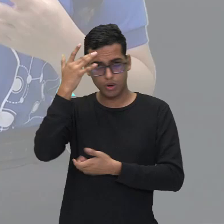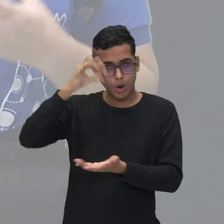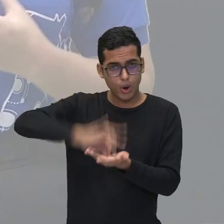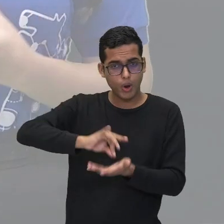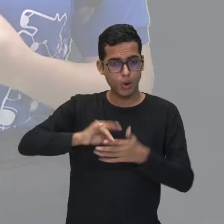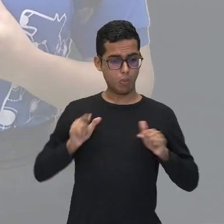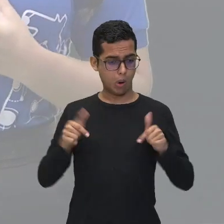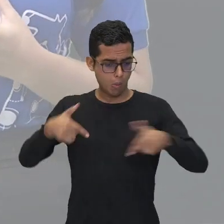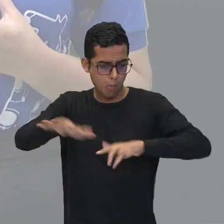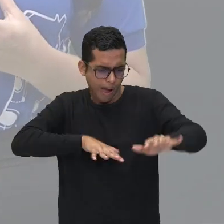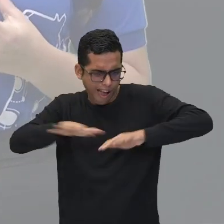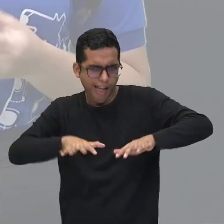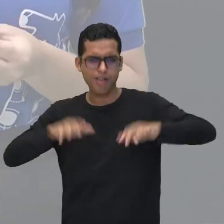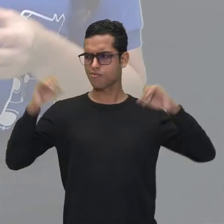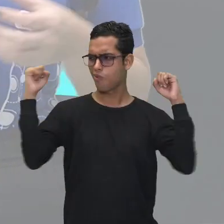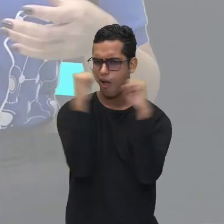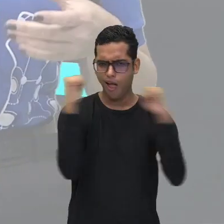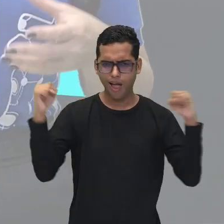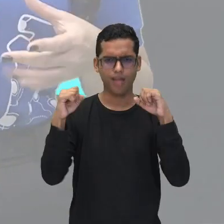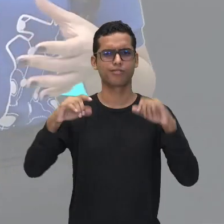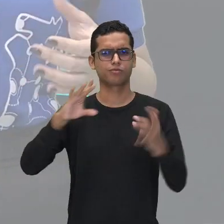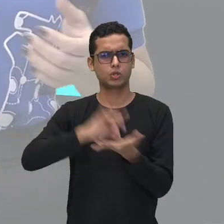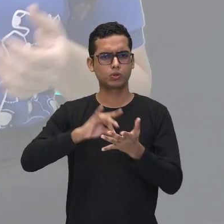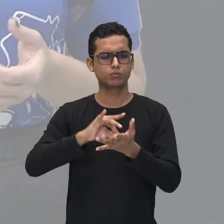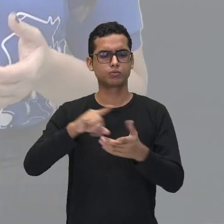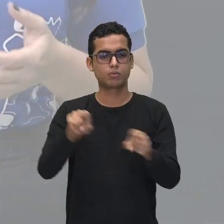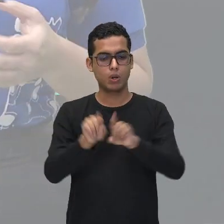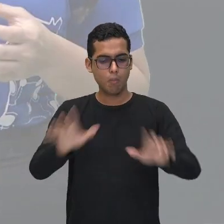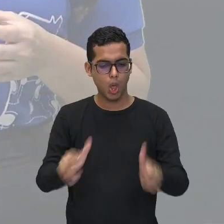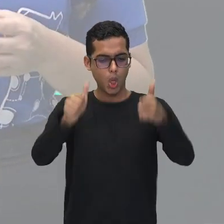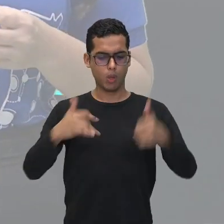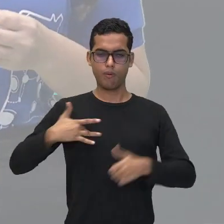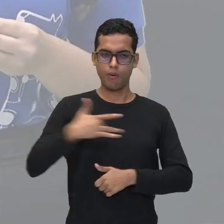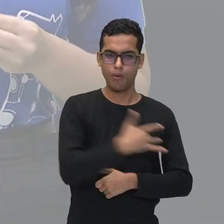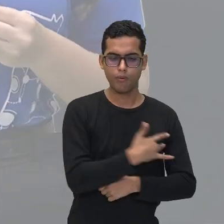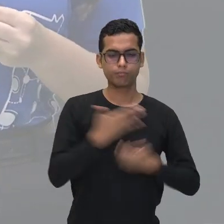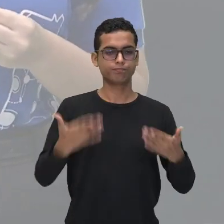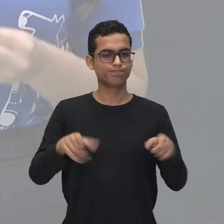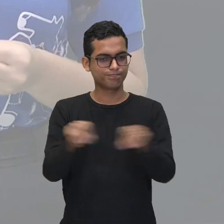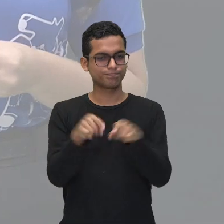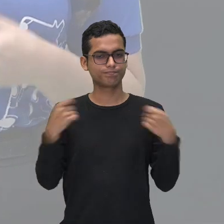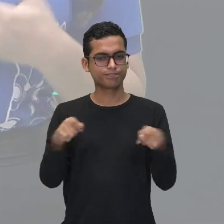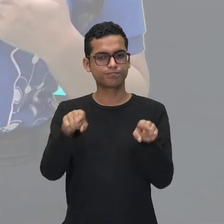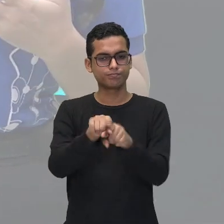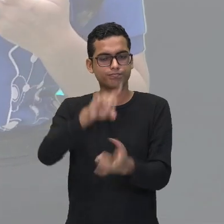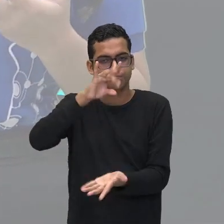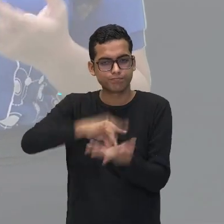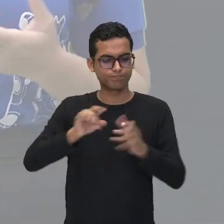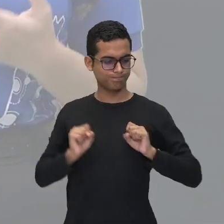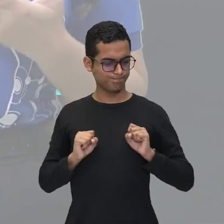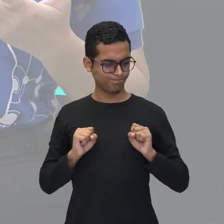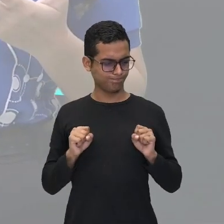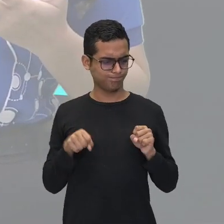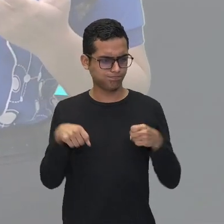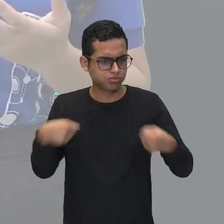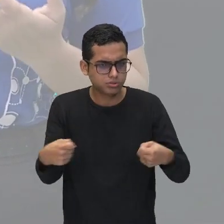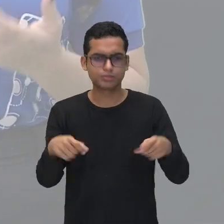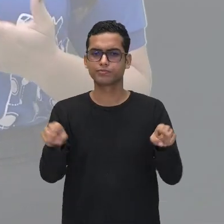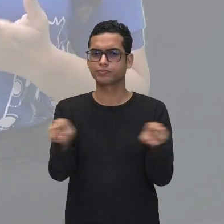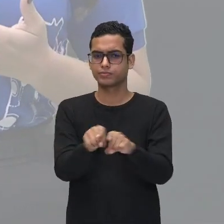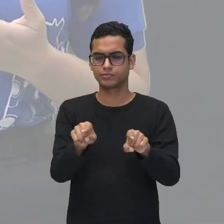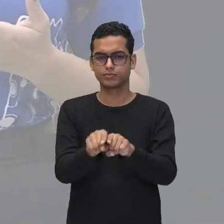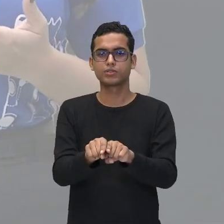essas orientações da OMS quanto ao tempo de atividade e também ao esforço que essa atividade